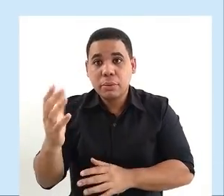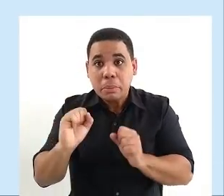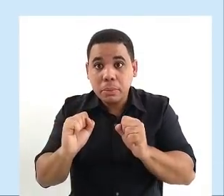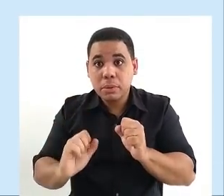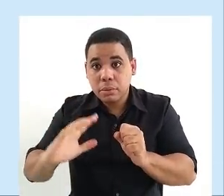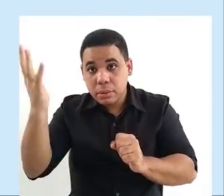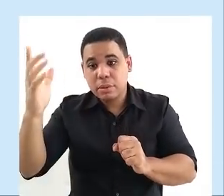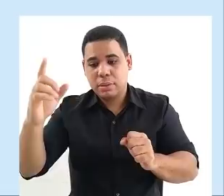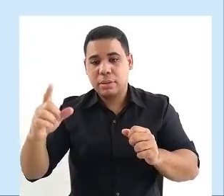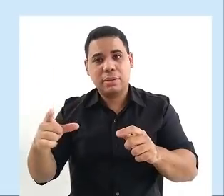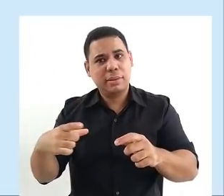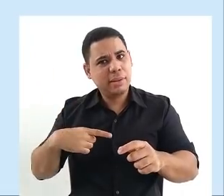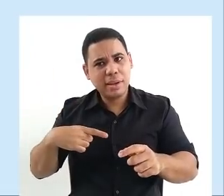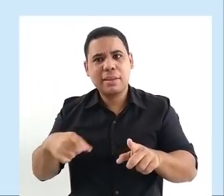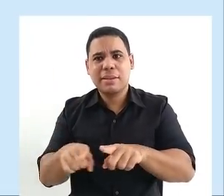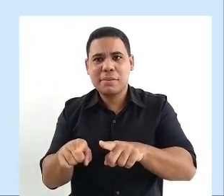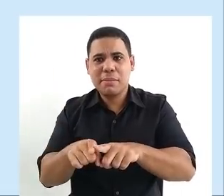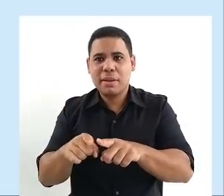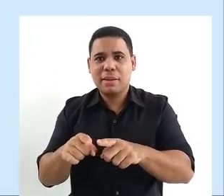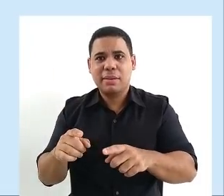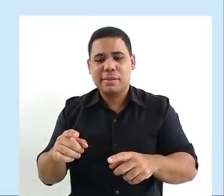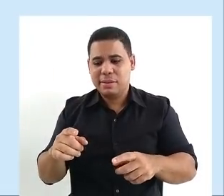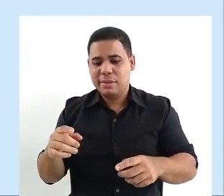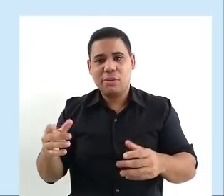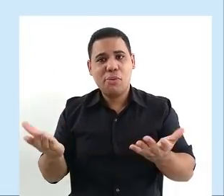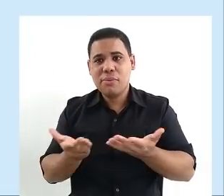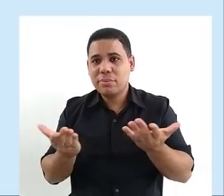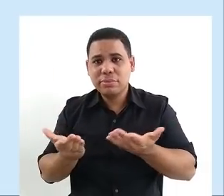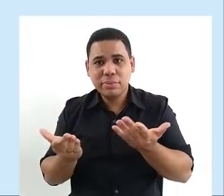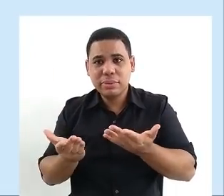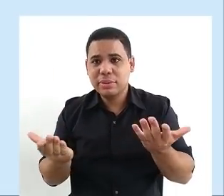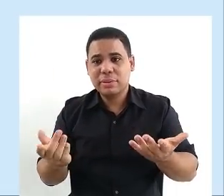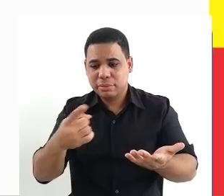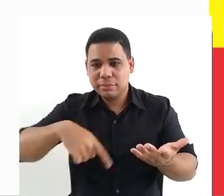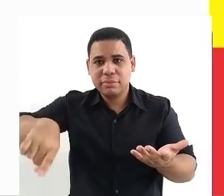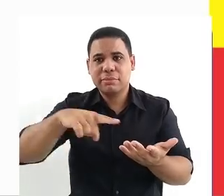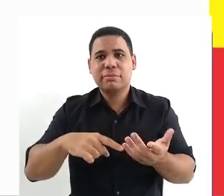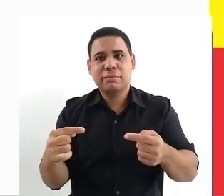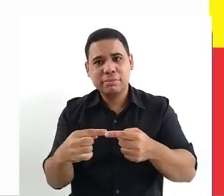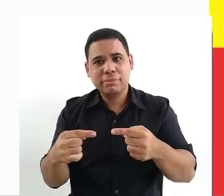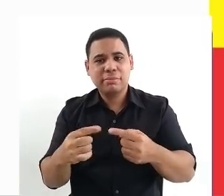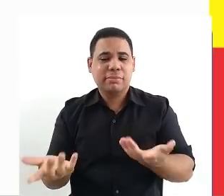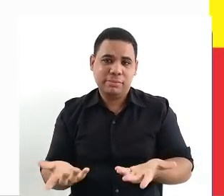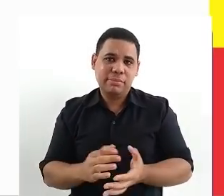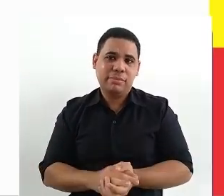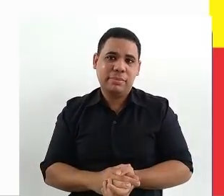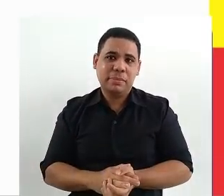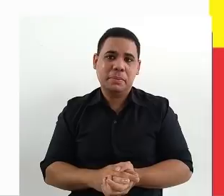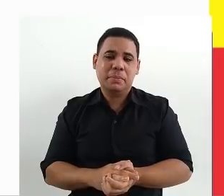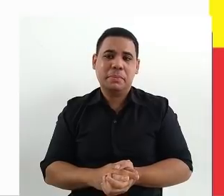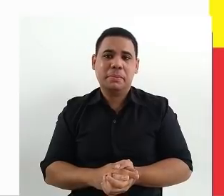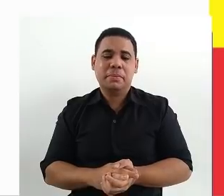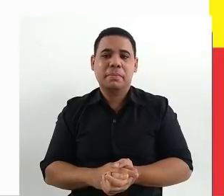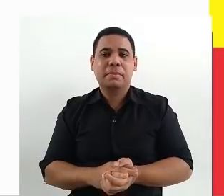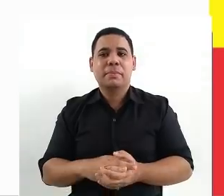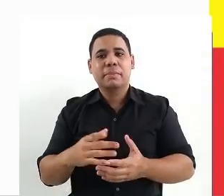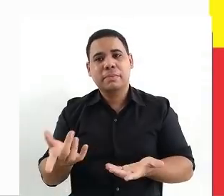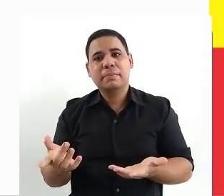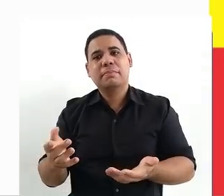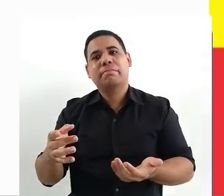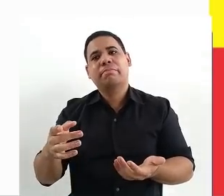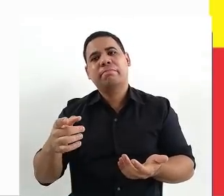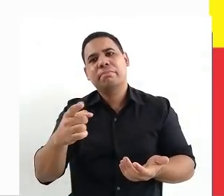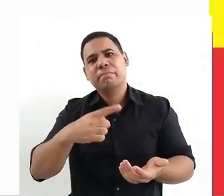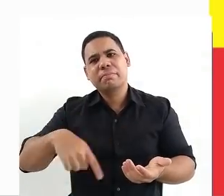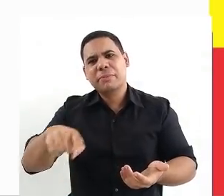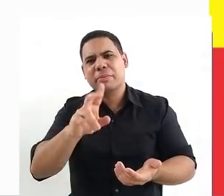ali e sabem que pode usar aquilo ali ao seu favor. Então, olha aqui O porquê exatamente eu estou falando nisso, olha.